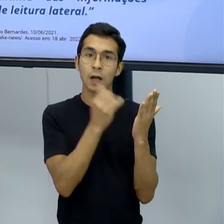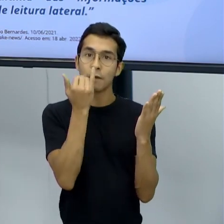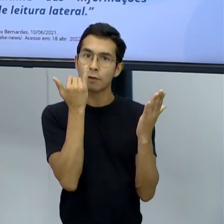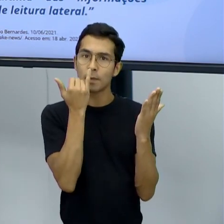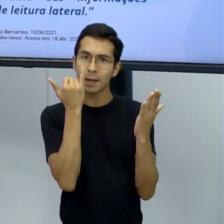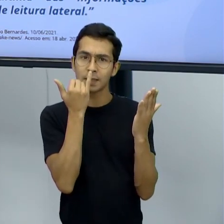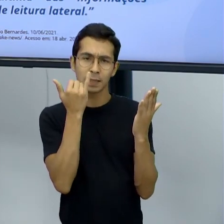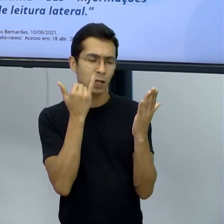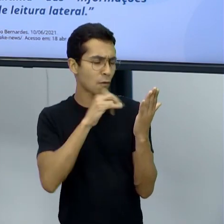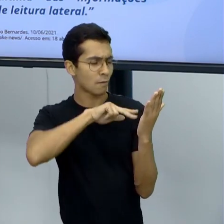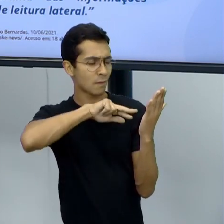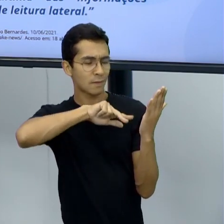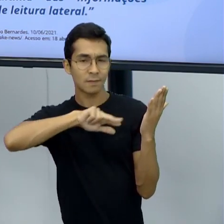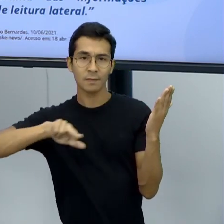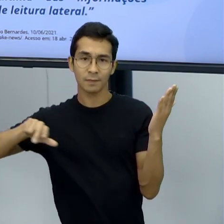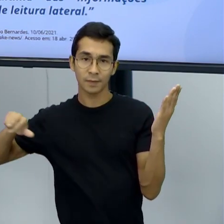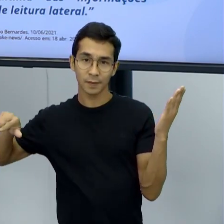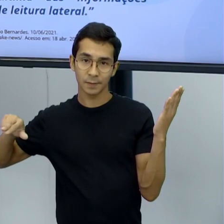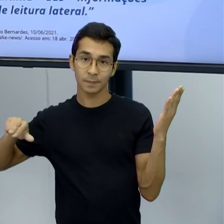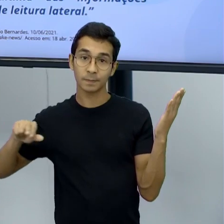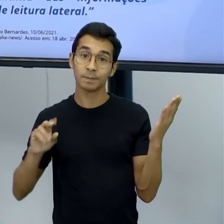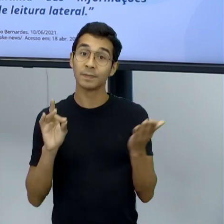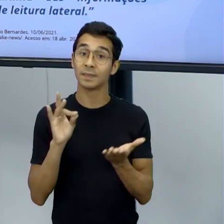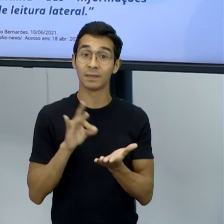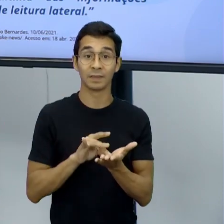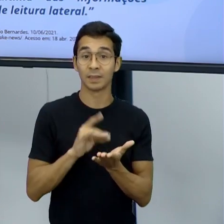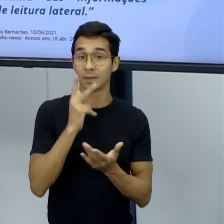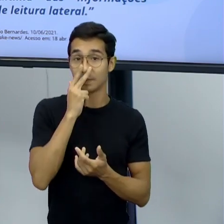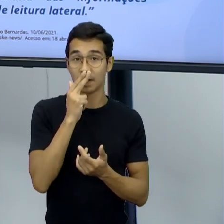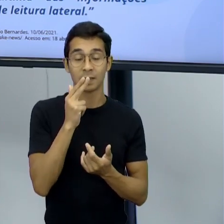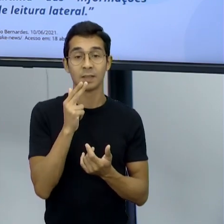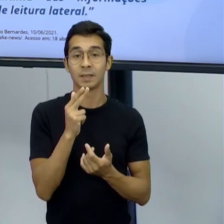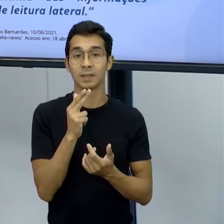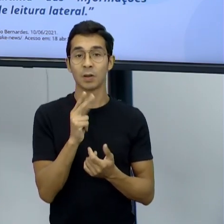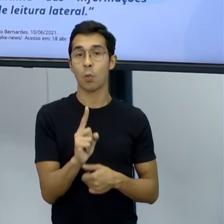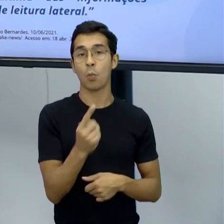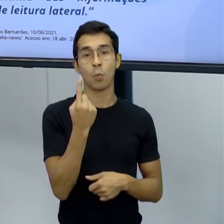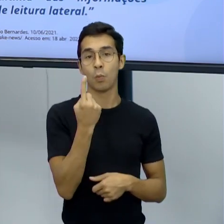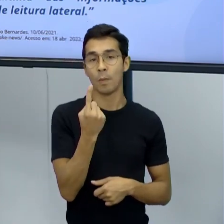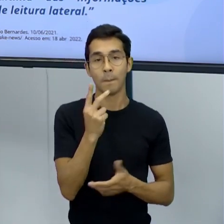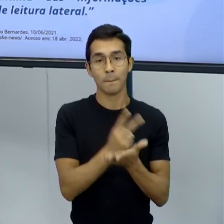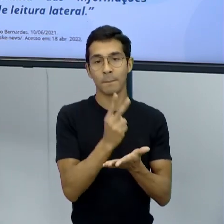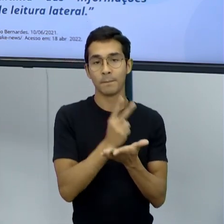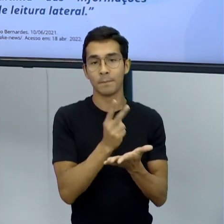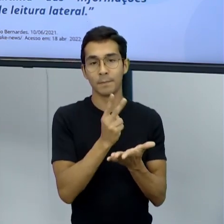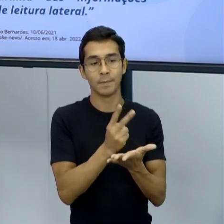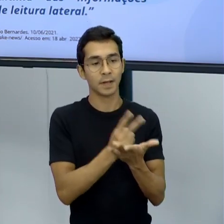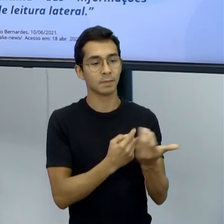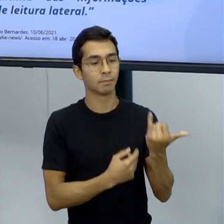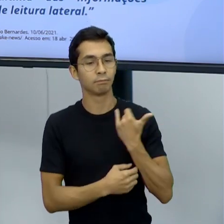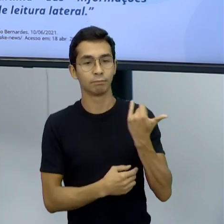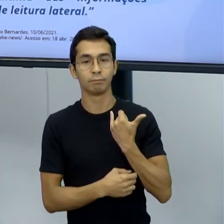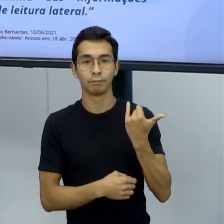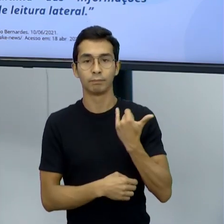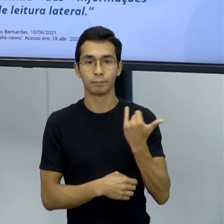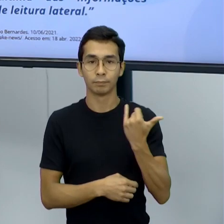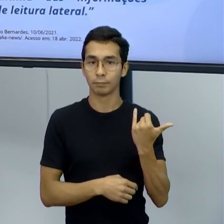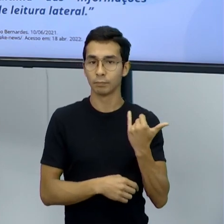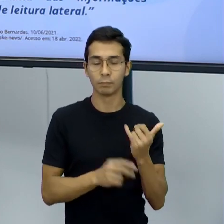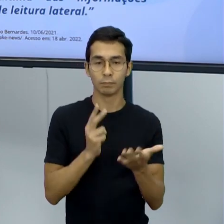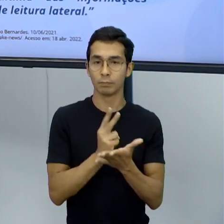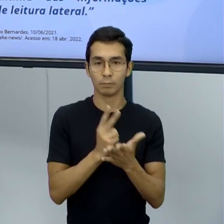diversas fontes diferentes. Quando, na verdade, você está se informando apenas através da mesma fonte, que é a mesma aba, que é a